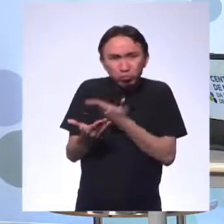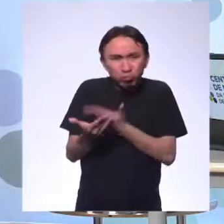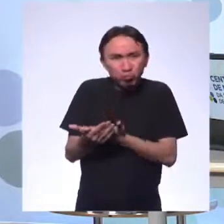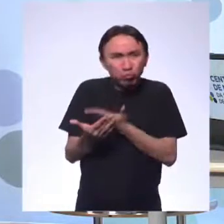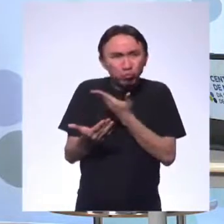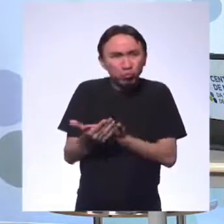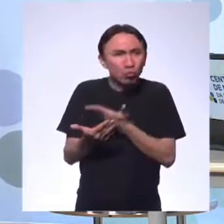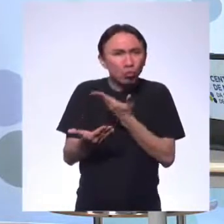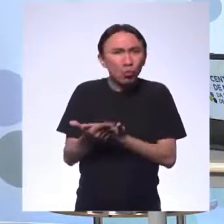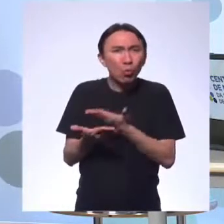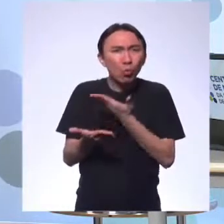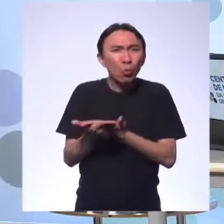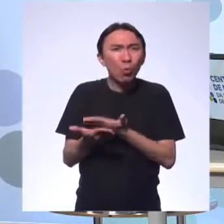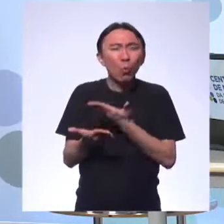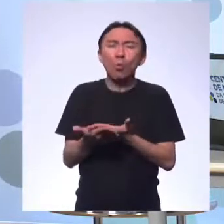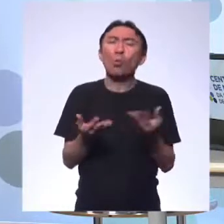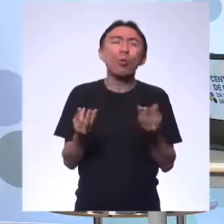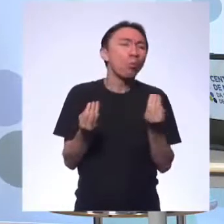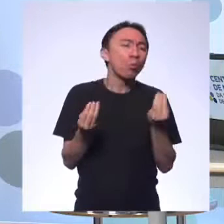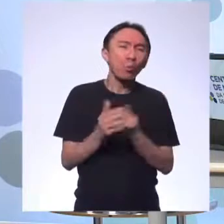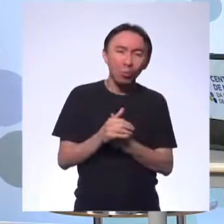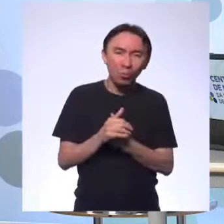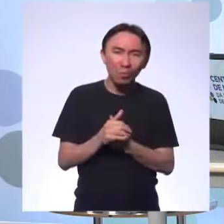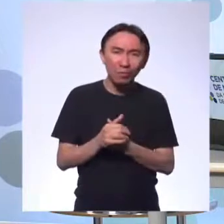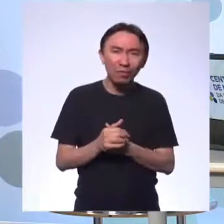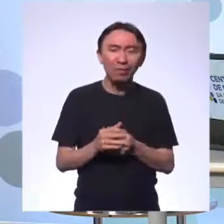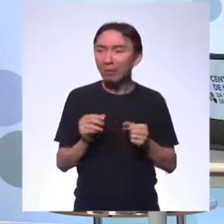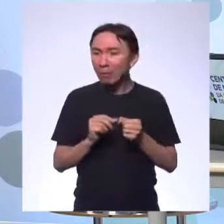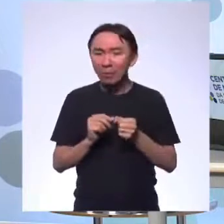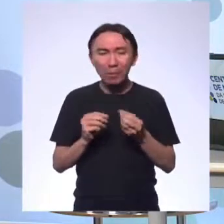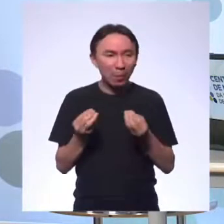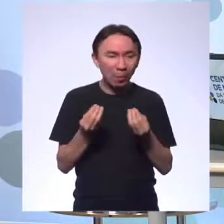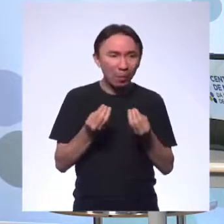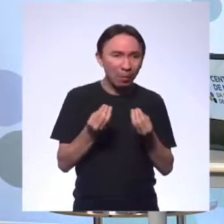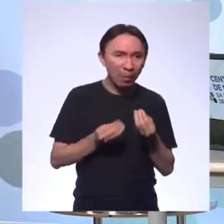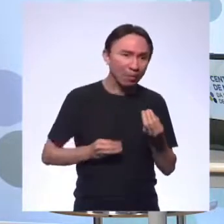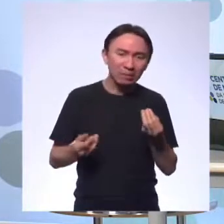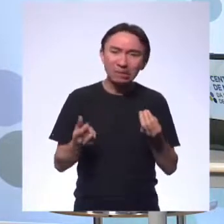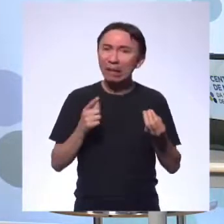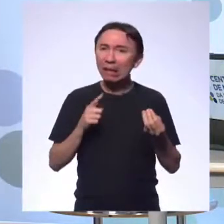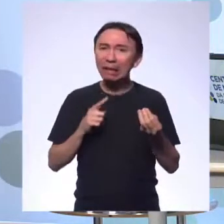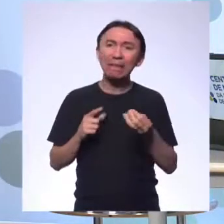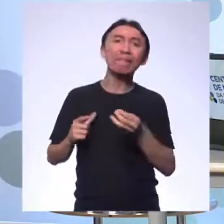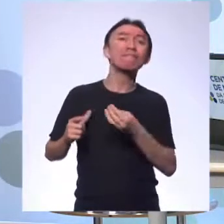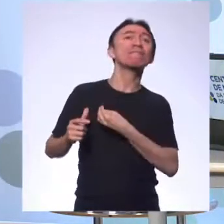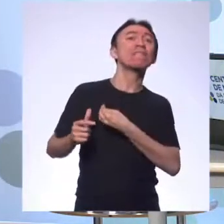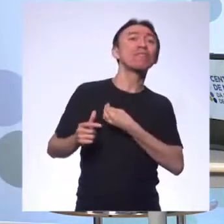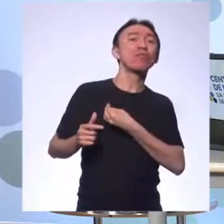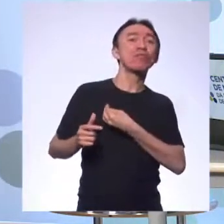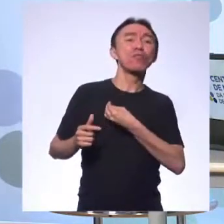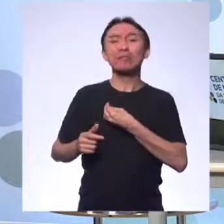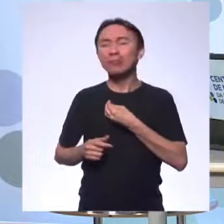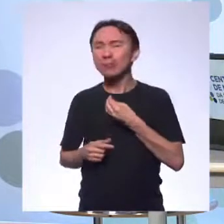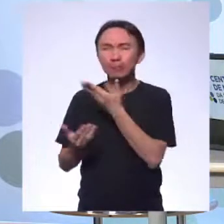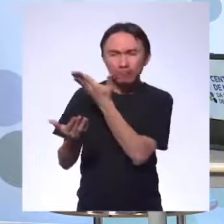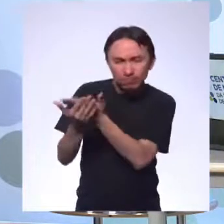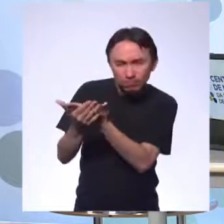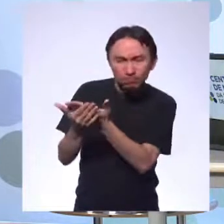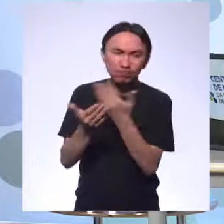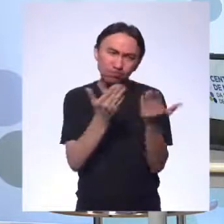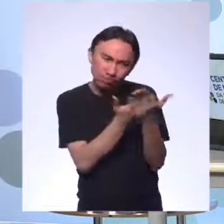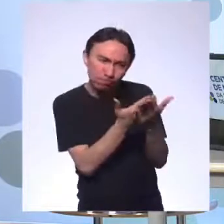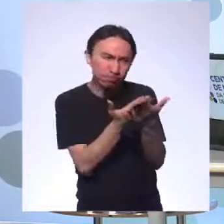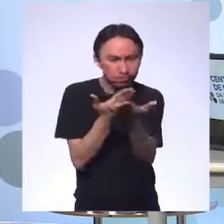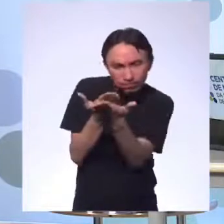Com essa diversidade tão grande, como que a gente pode fazer para que esses seres vivos eles sejam estudados? Será que a gente consegue